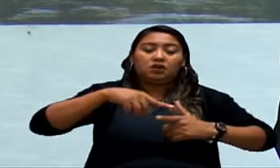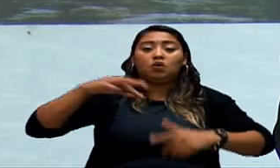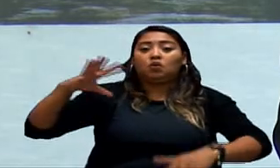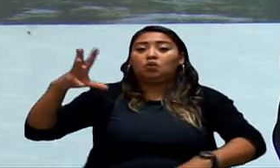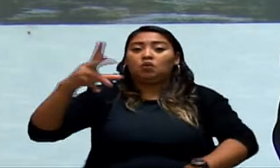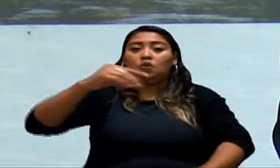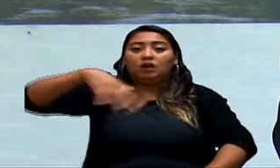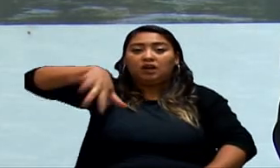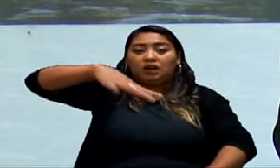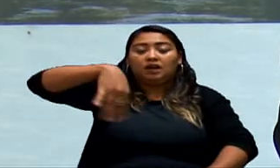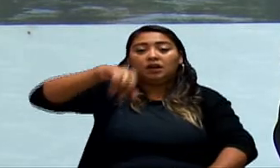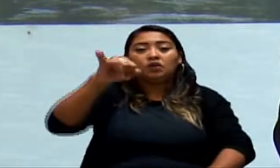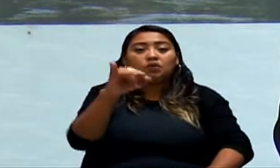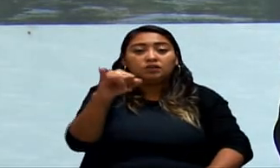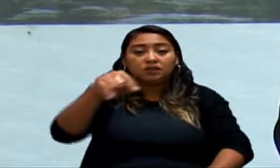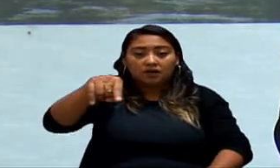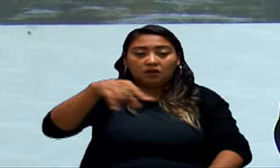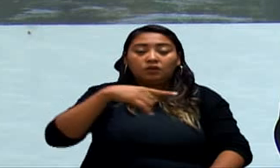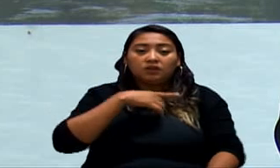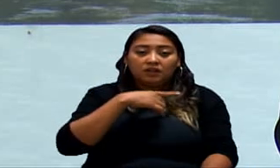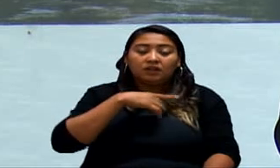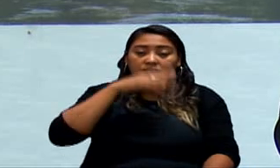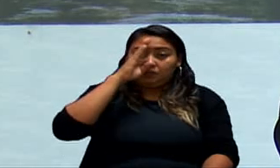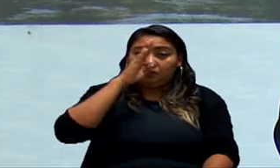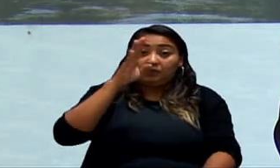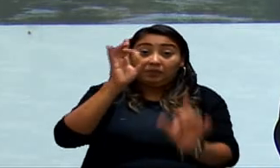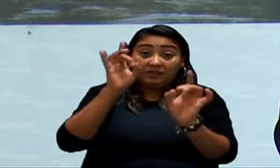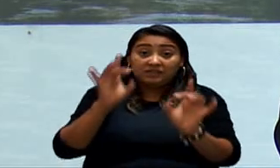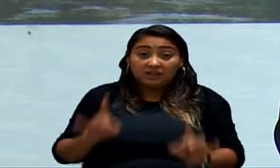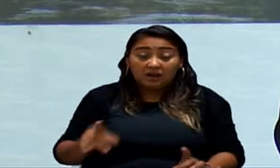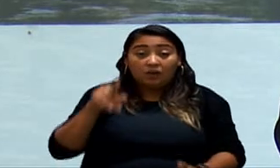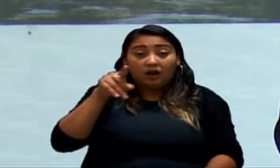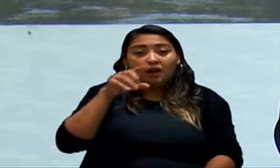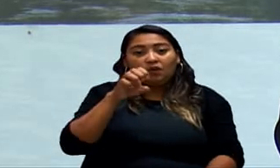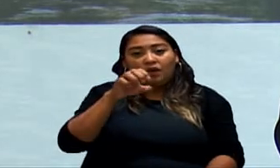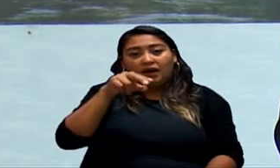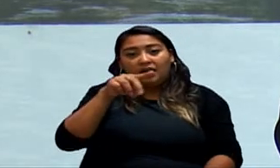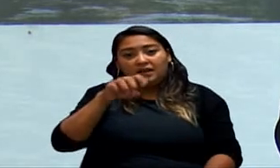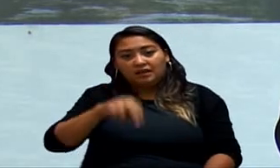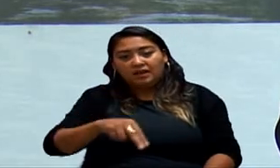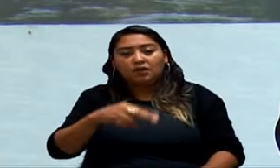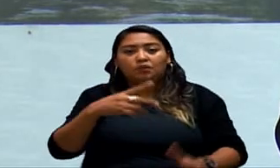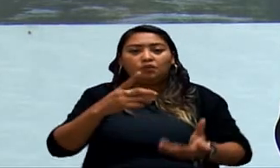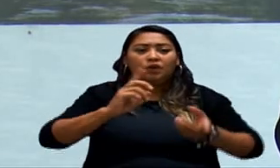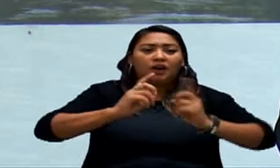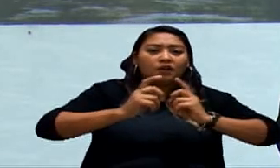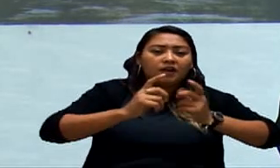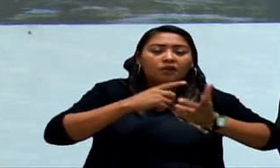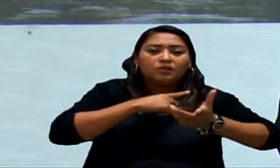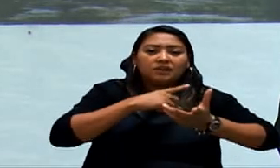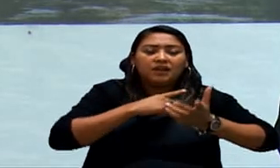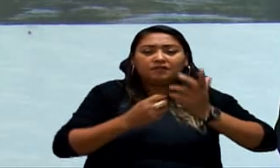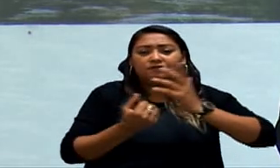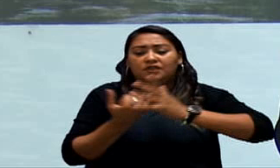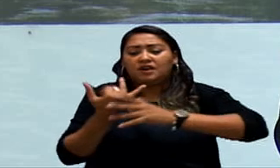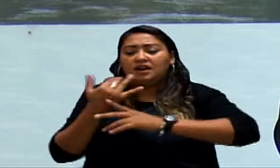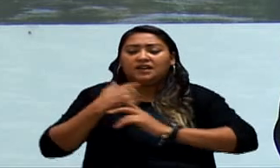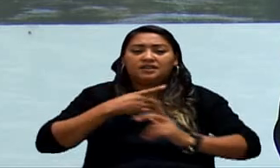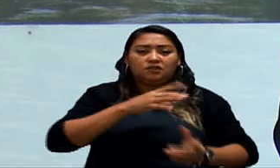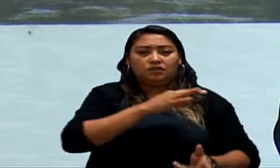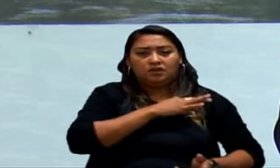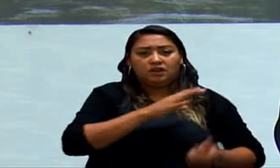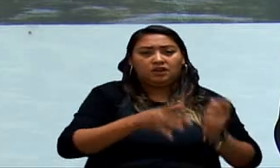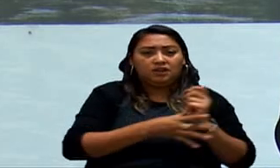da Zona Industrial, mas em especial no Éden. E, inclusive, temos tido uma série de reuniões com a Guarda Civil Municipal,